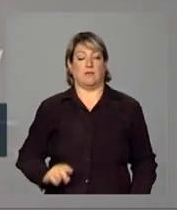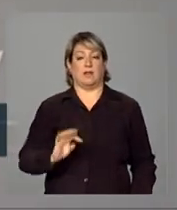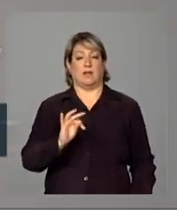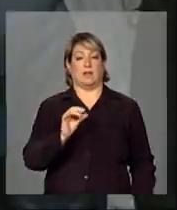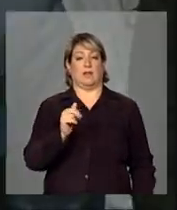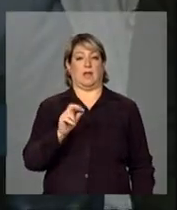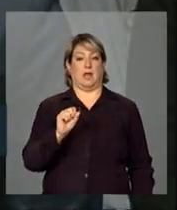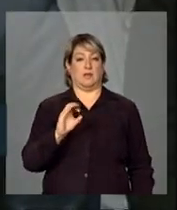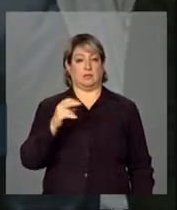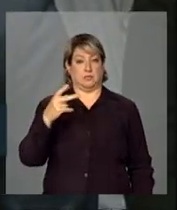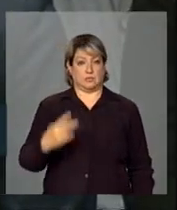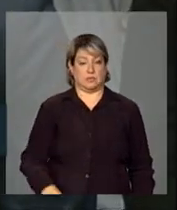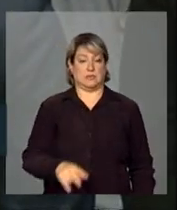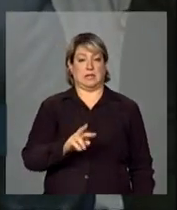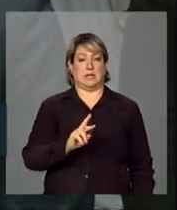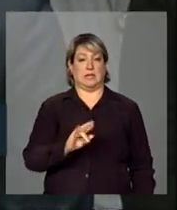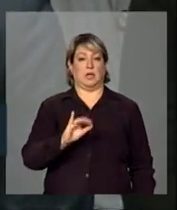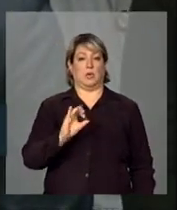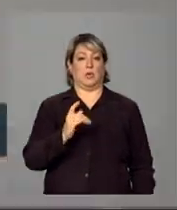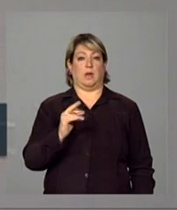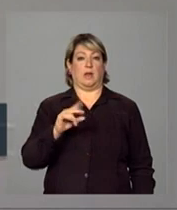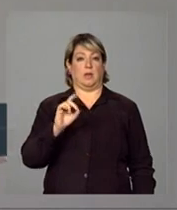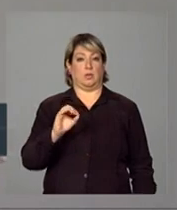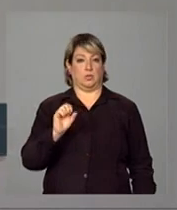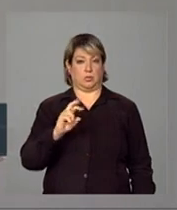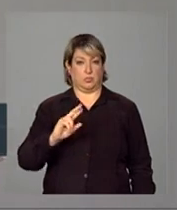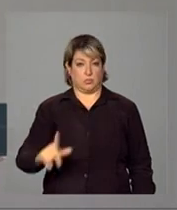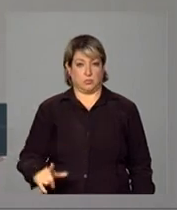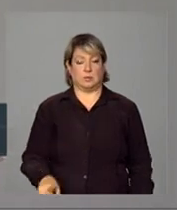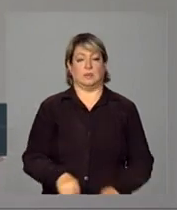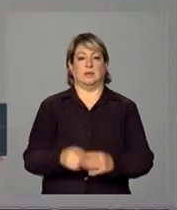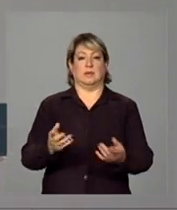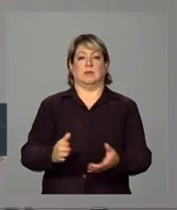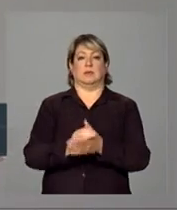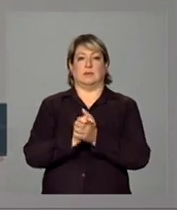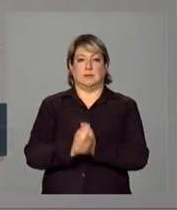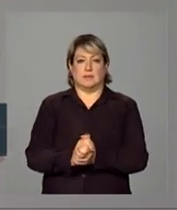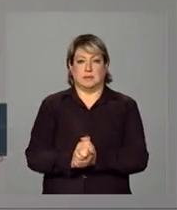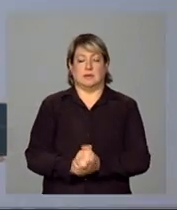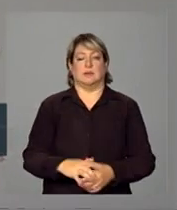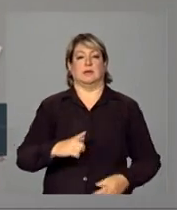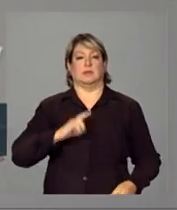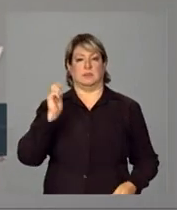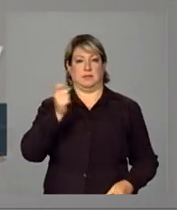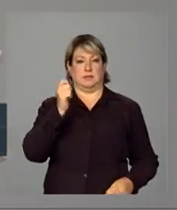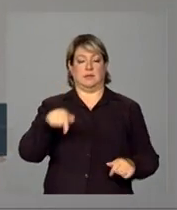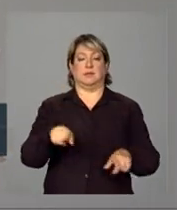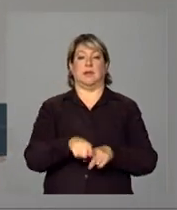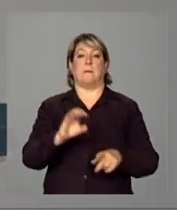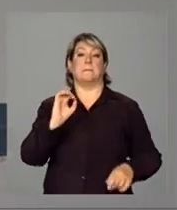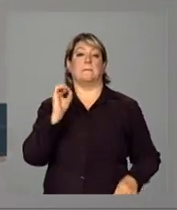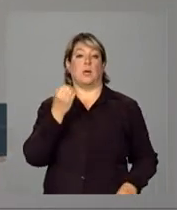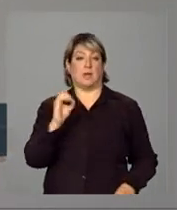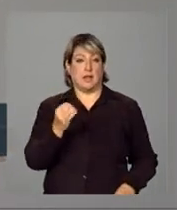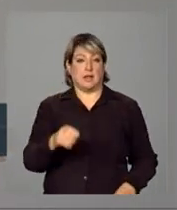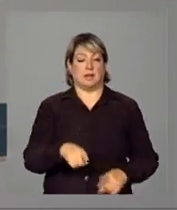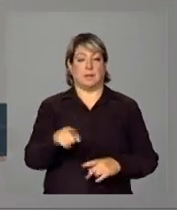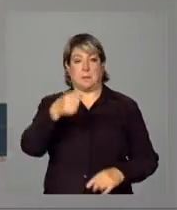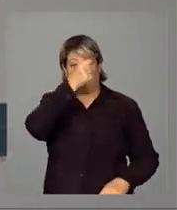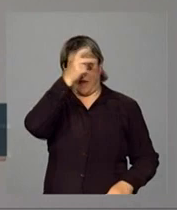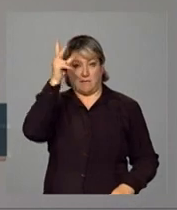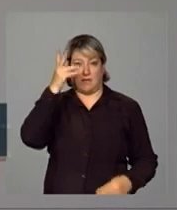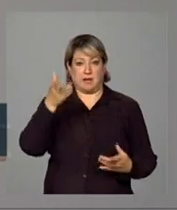Genro, governador do estado do Rio Grande do Sul, prefeito José Fortunati, prefeito de Porto Alegre. Em seu